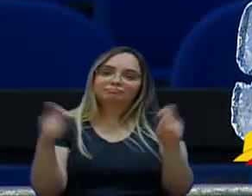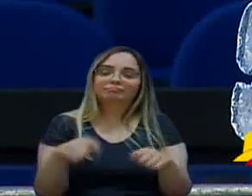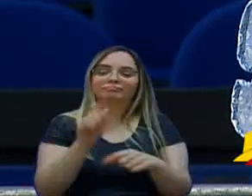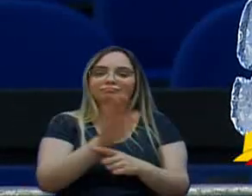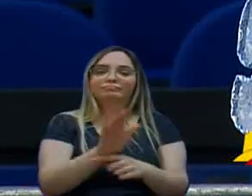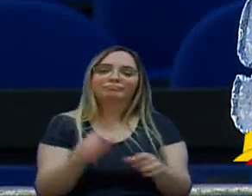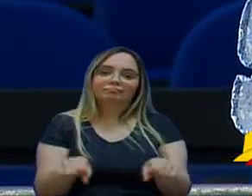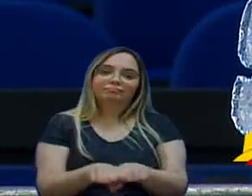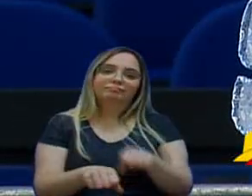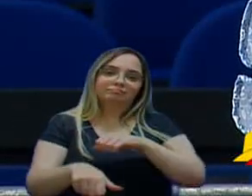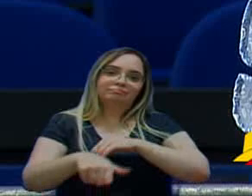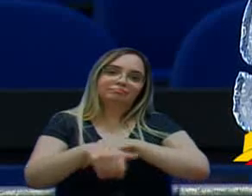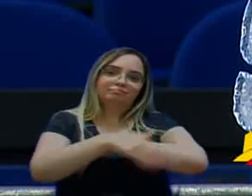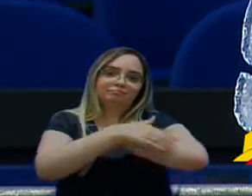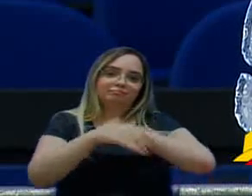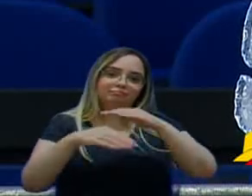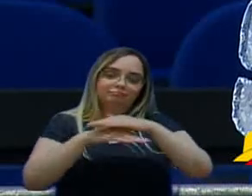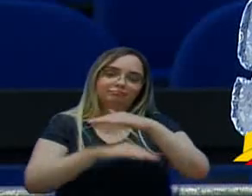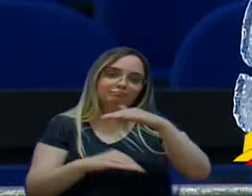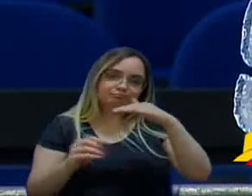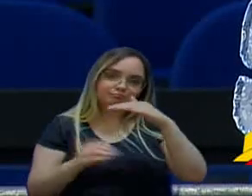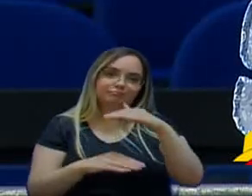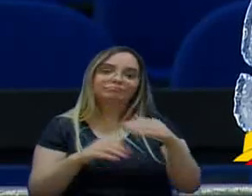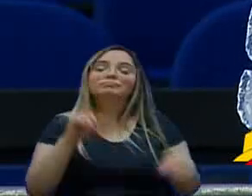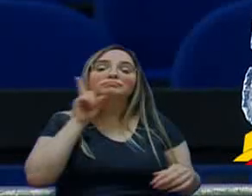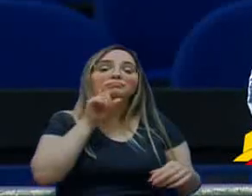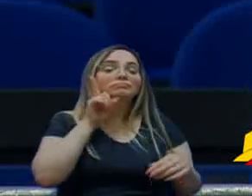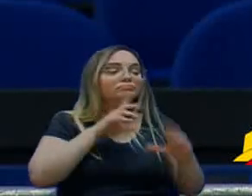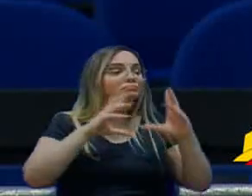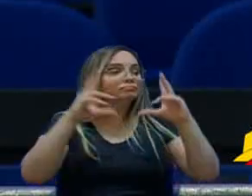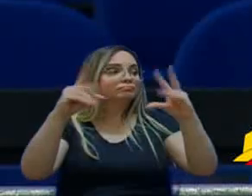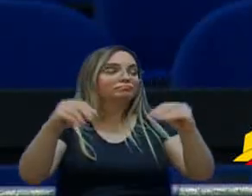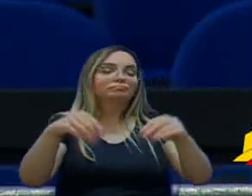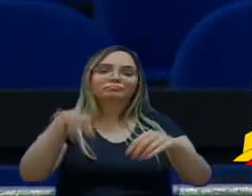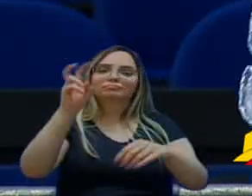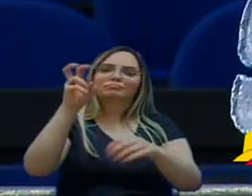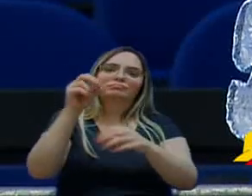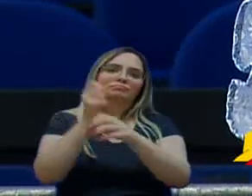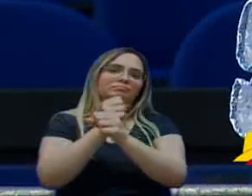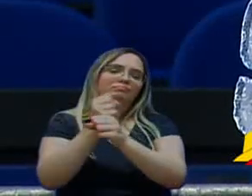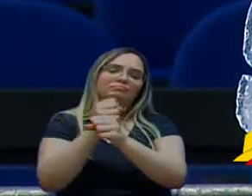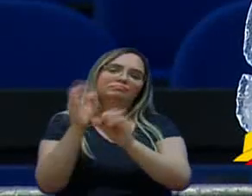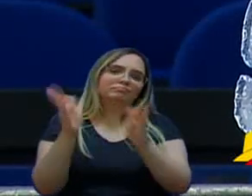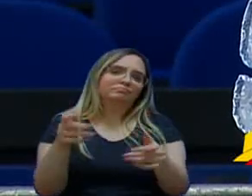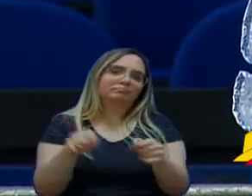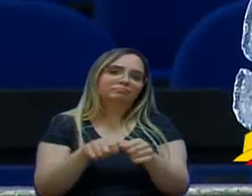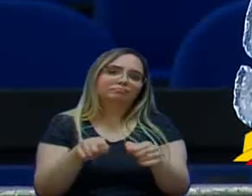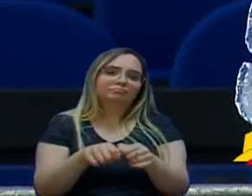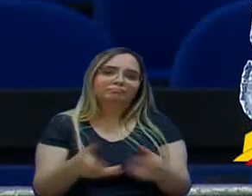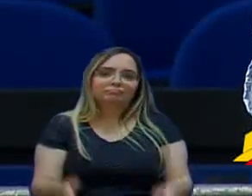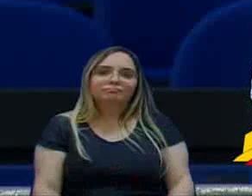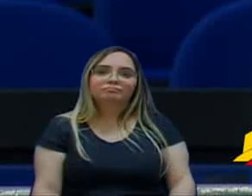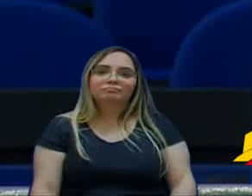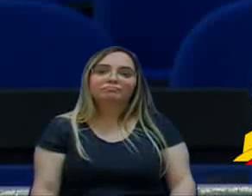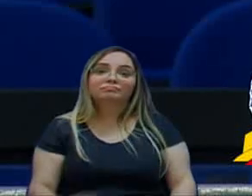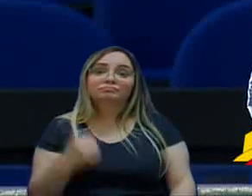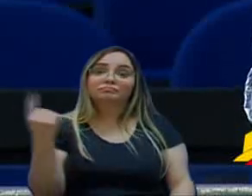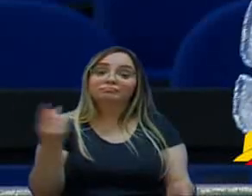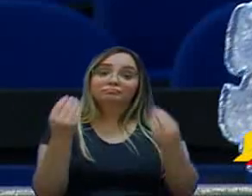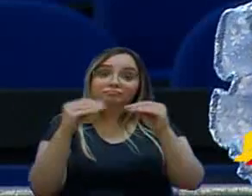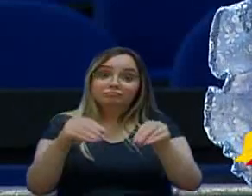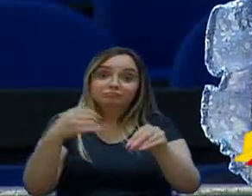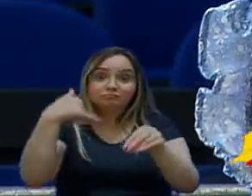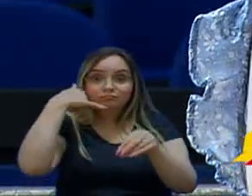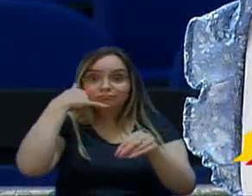cabeamento subterrâneo. Nos Estados Unidos, outros países, há mais de 50 anos se faz isso. Quando se implantaram os telefones